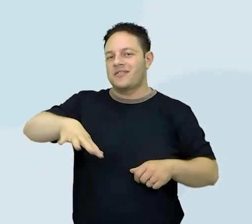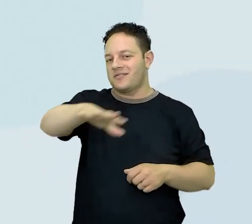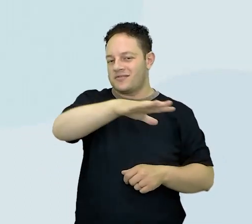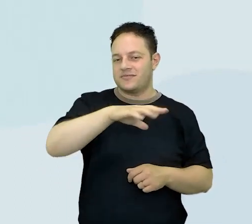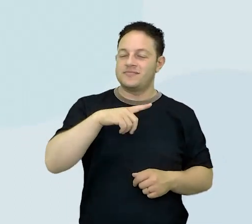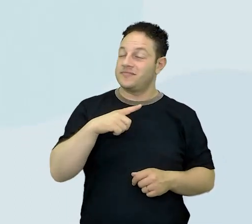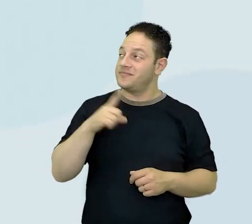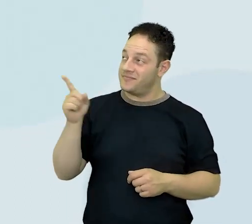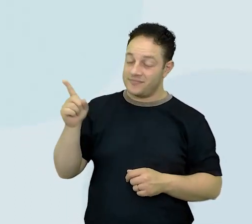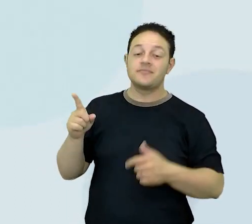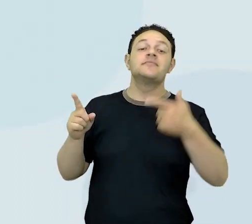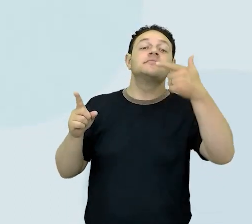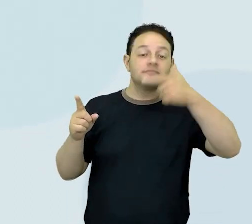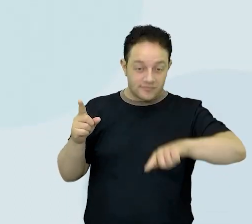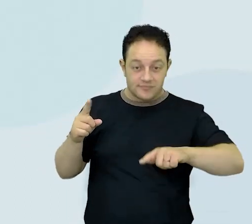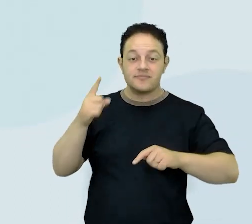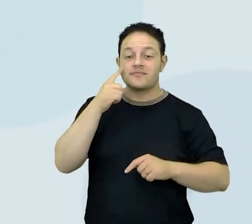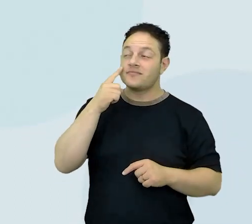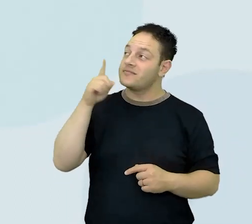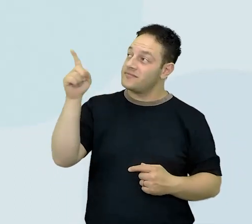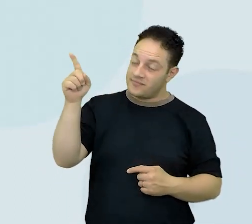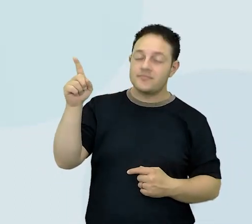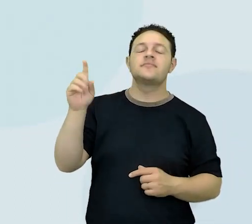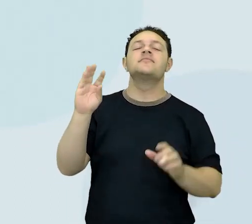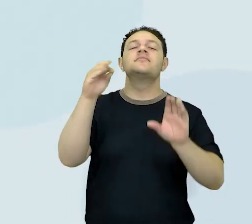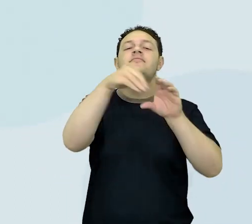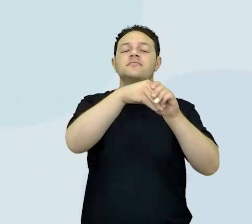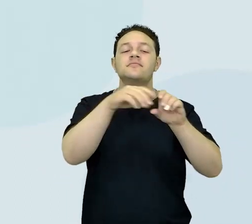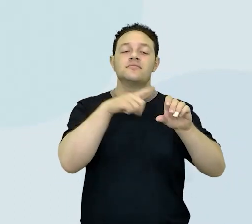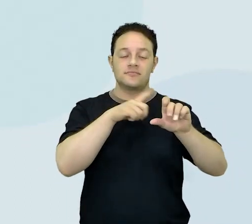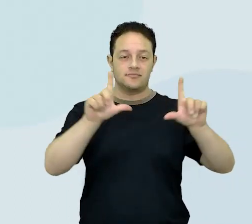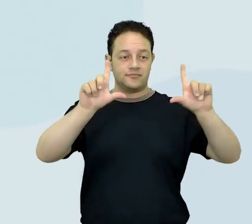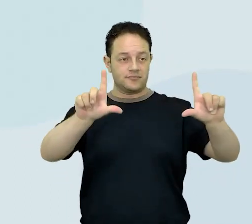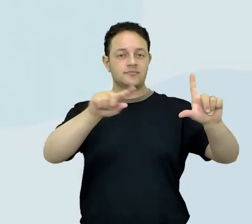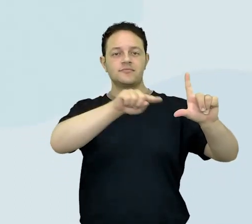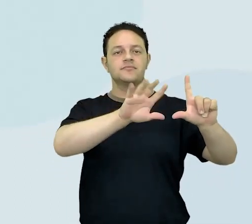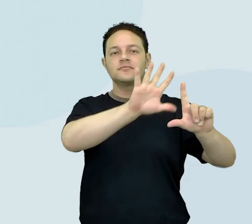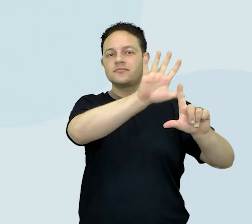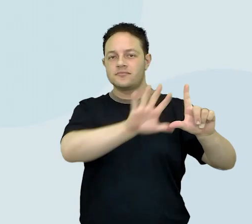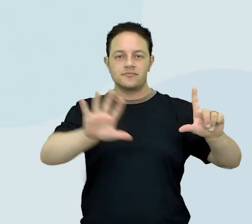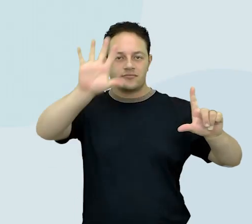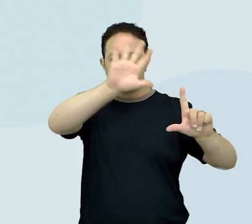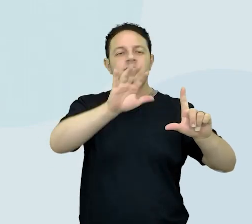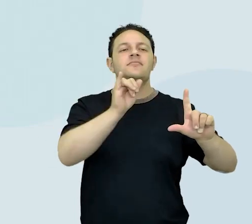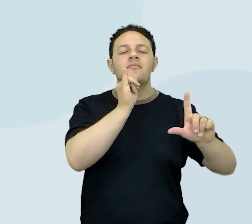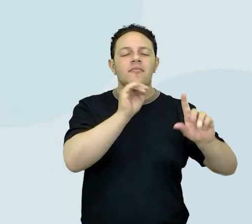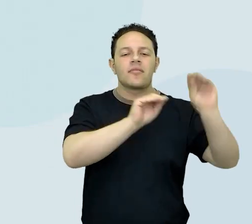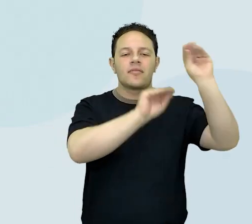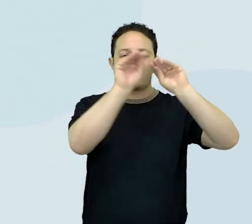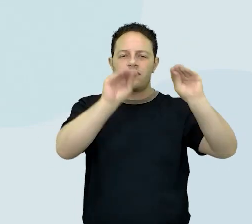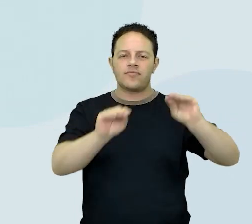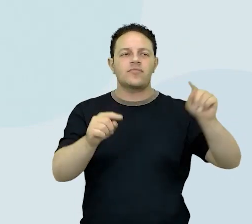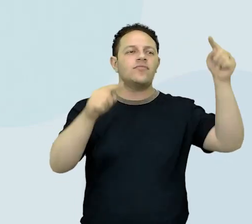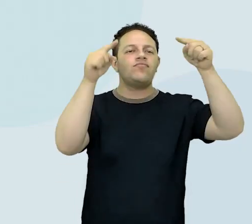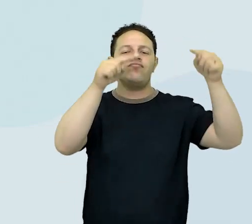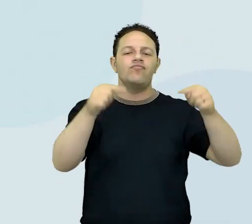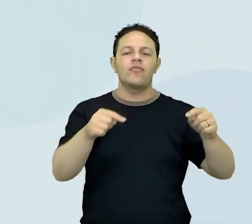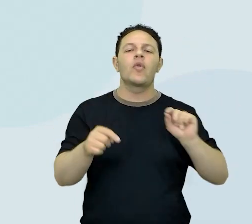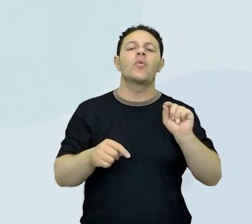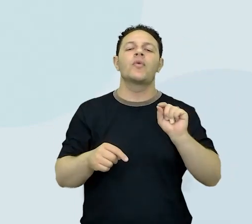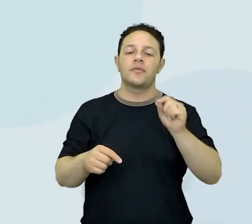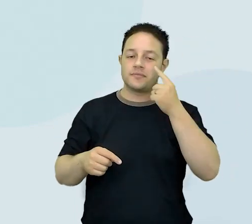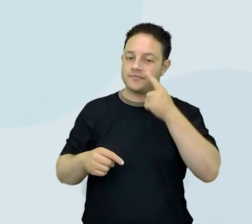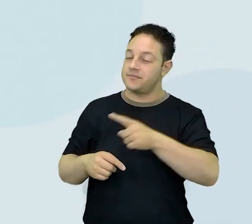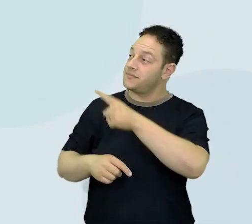que interessante. E vamos falar agora sobre os elementos de um mapa. Todo mapa tem elementos. Que elementos são esses